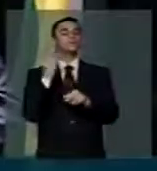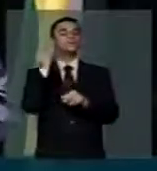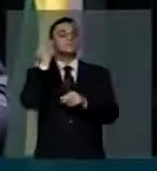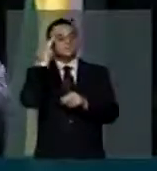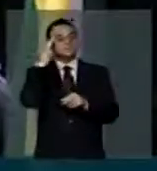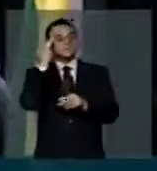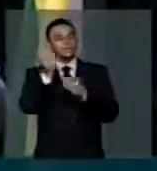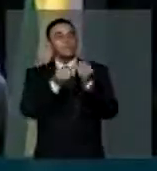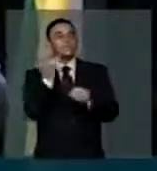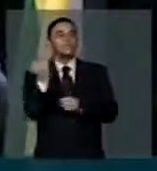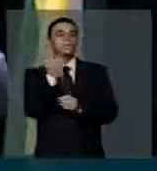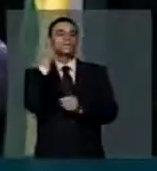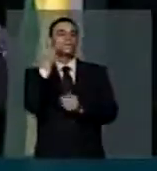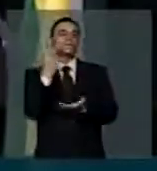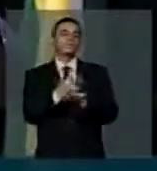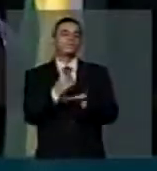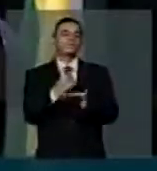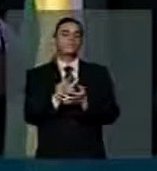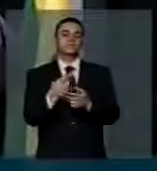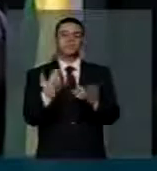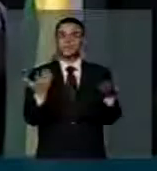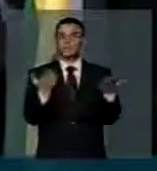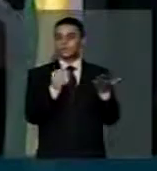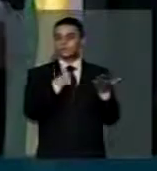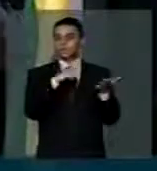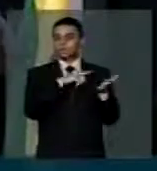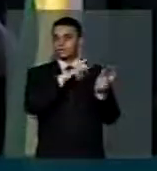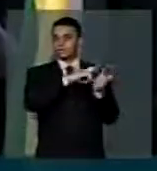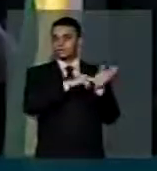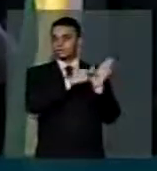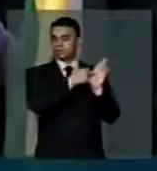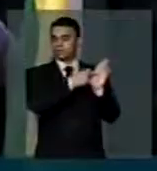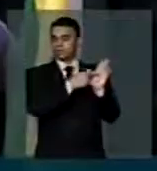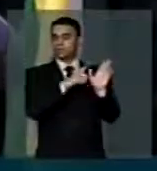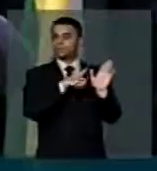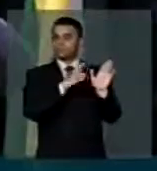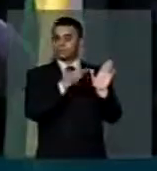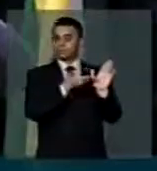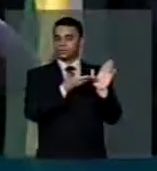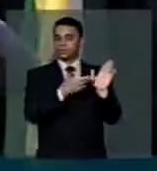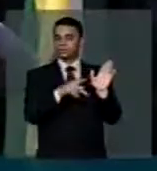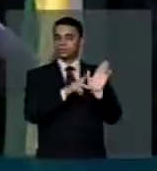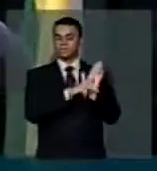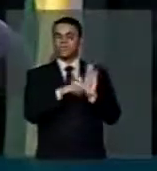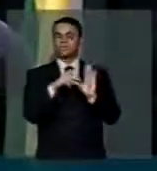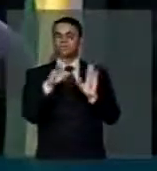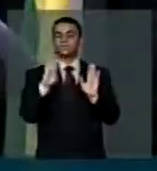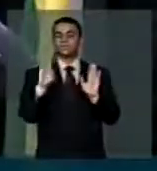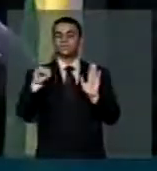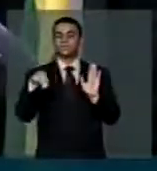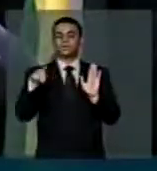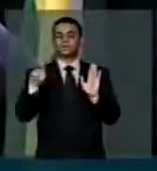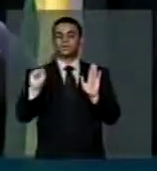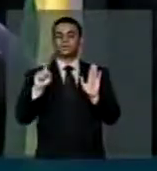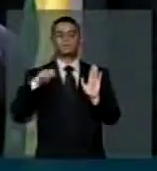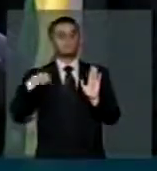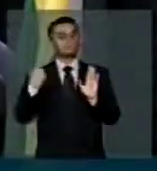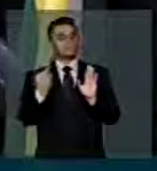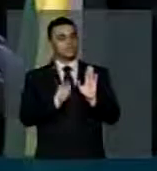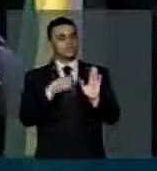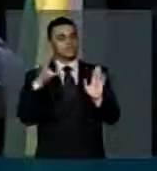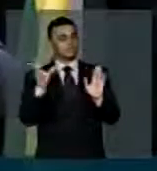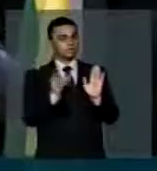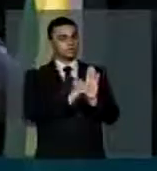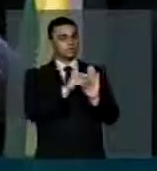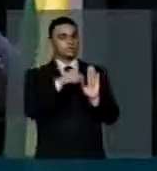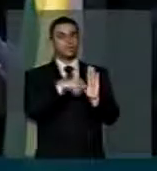disso. Eu estou nas minhas mãos com o relatório gerencial do BNDES. Aliás, fomos nós que